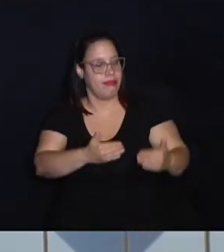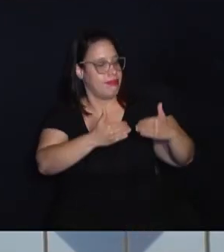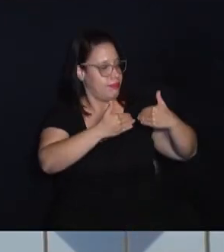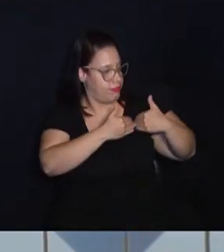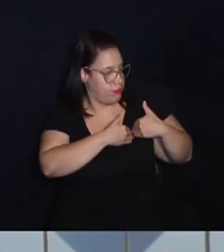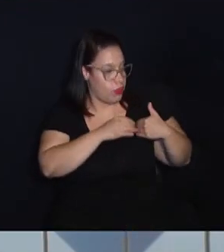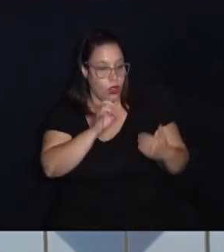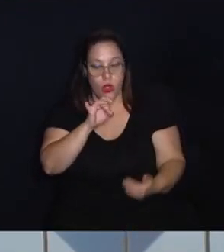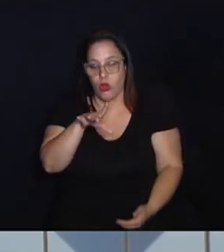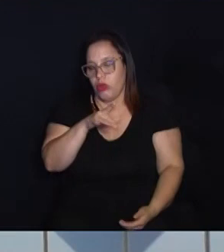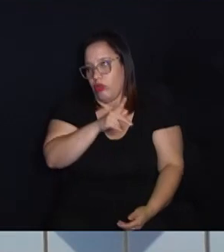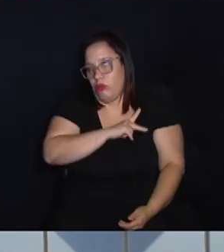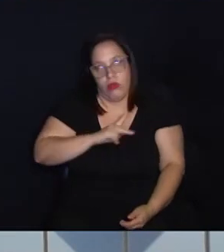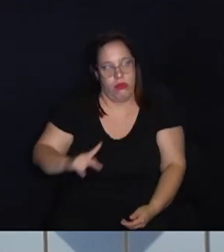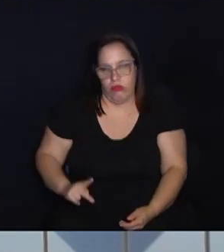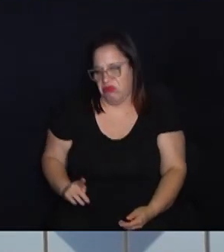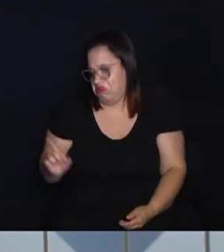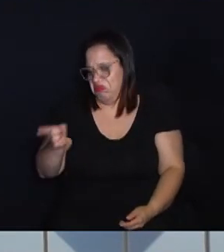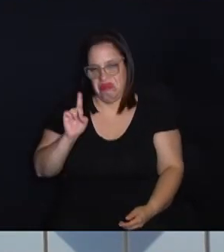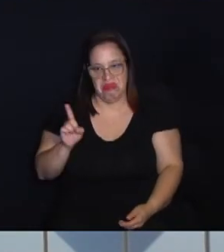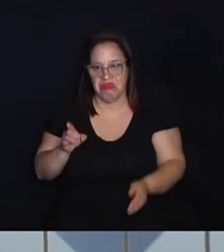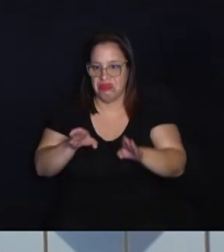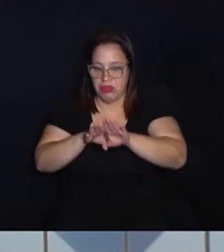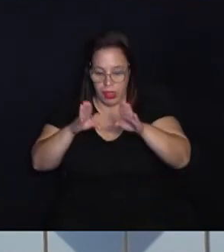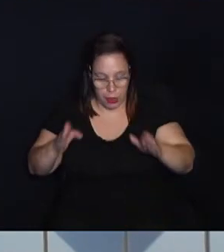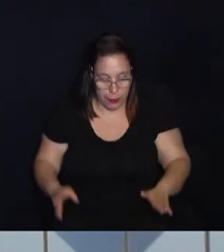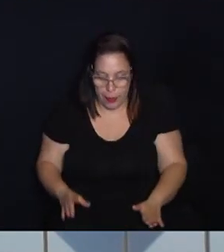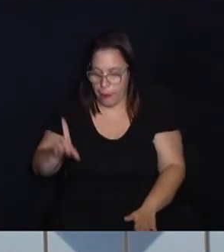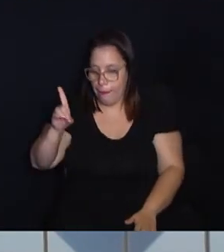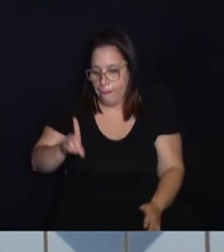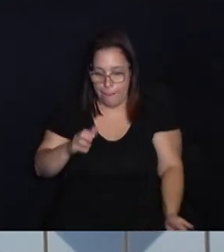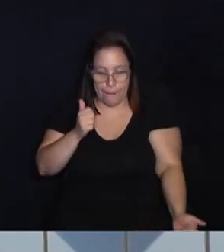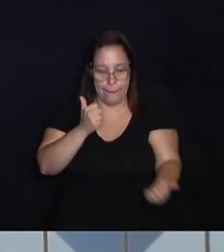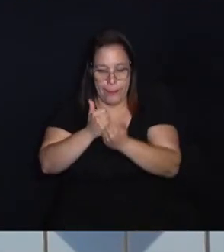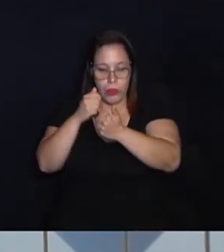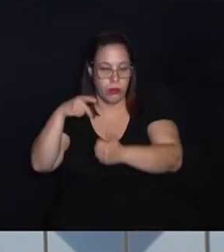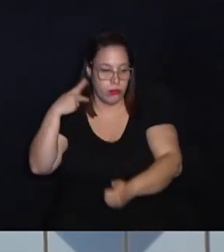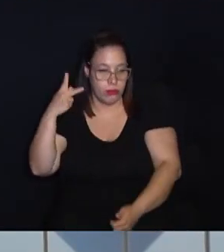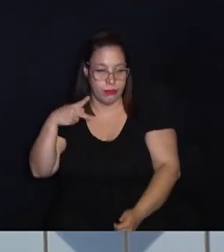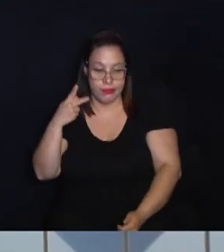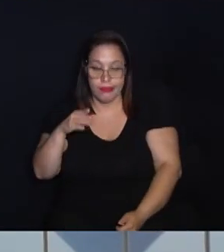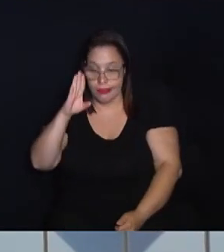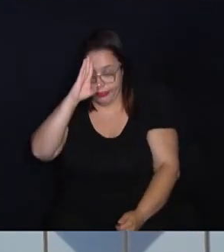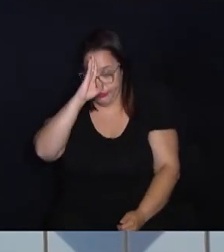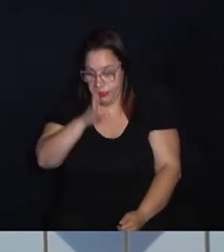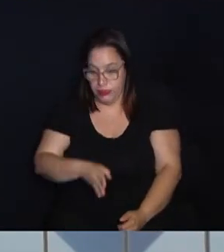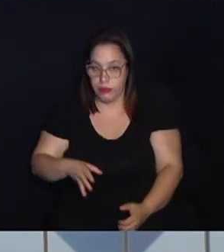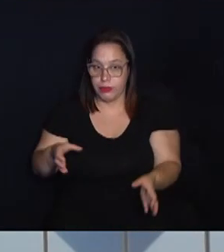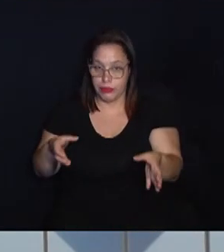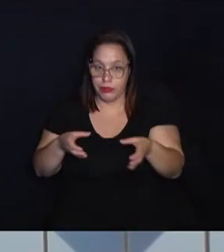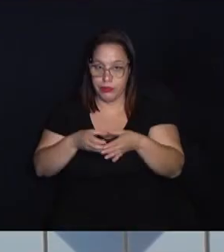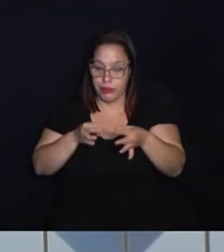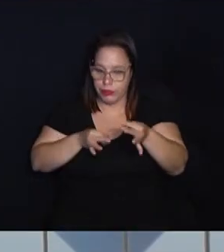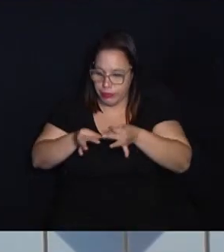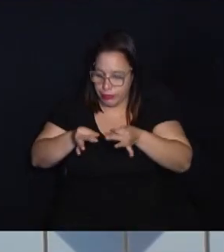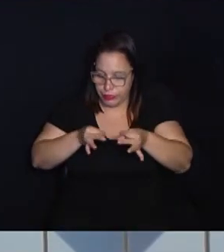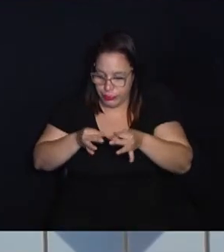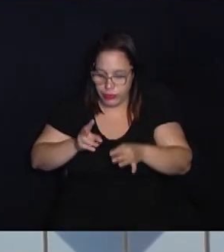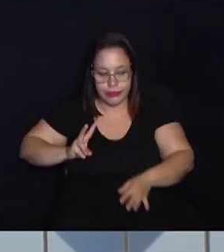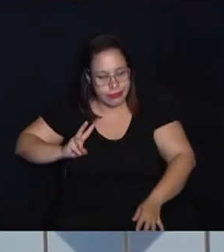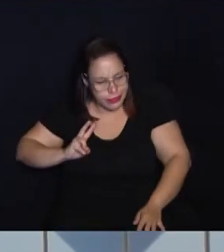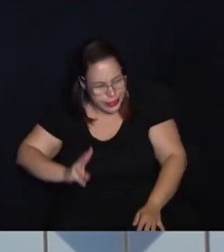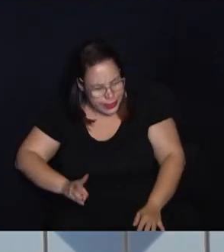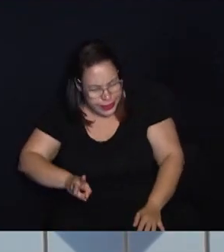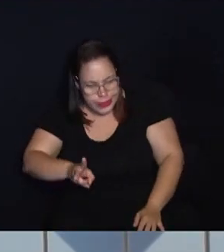que não é só o presidente, é a mesa diretora, apoio dos vereadores e principalmente da nossa equipe técnica. E a gente quer